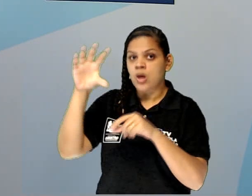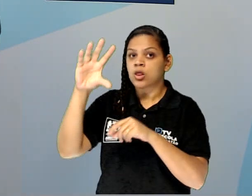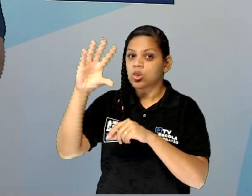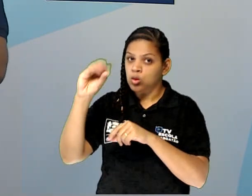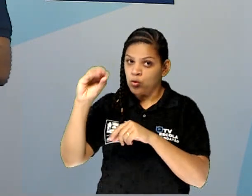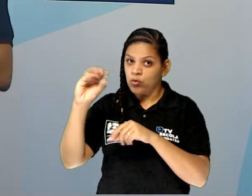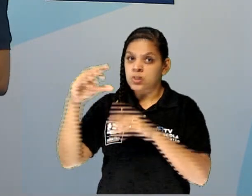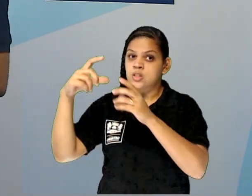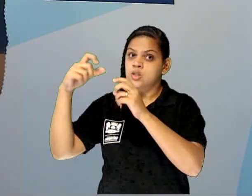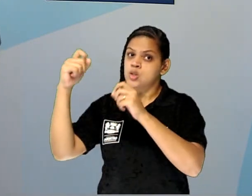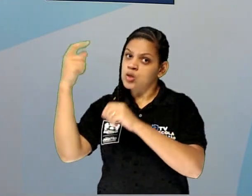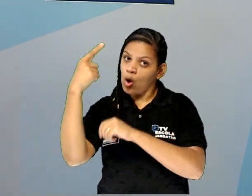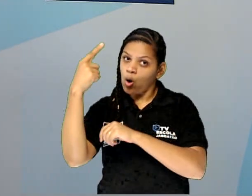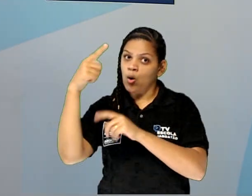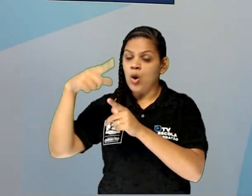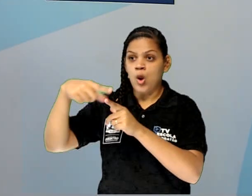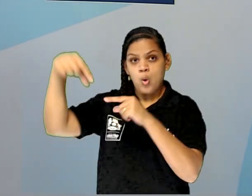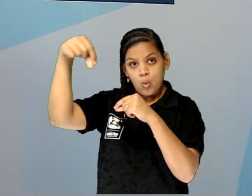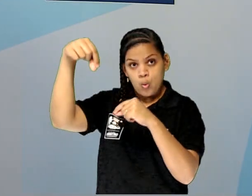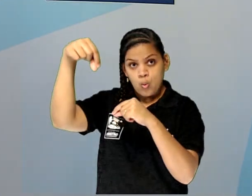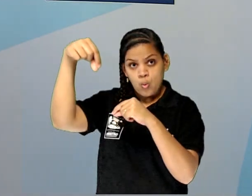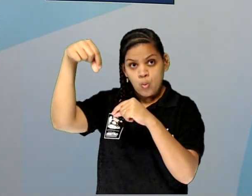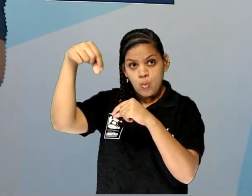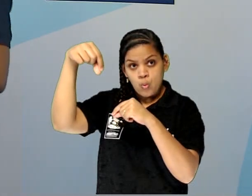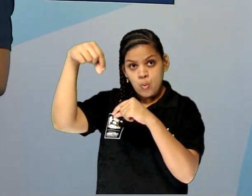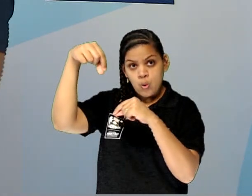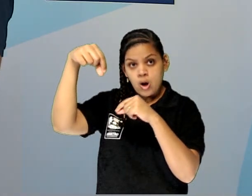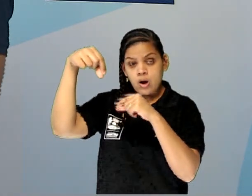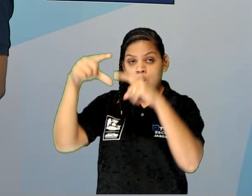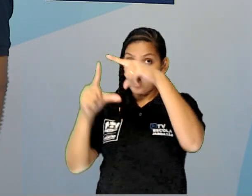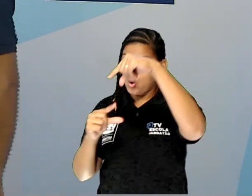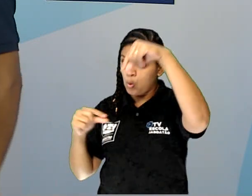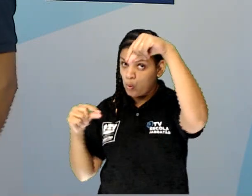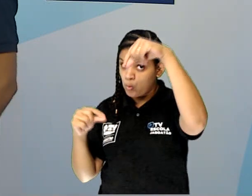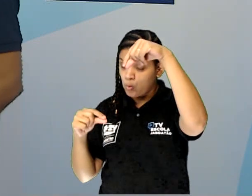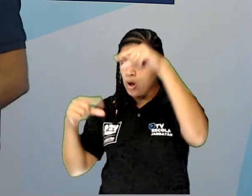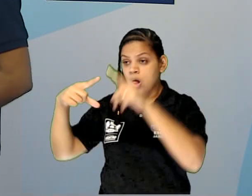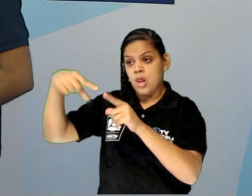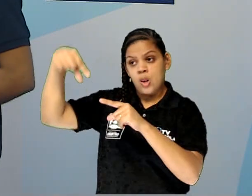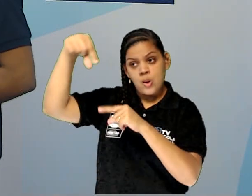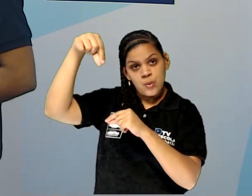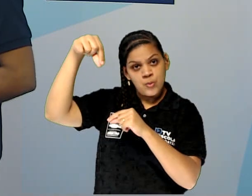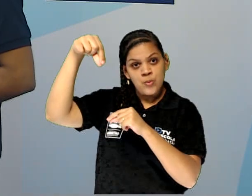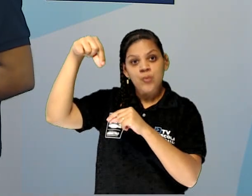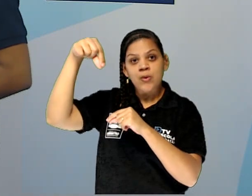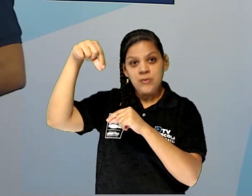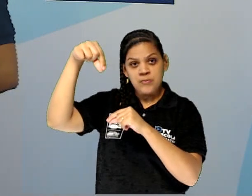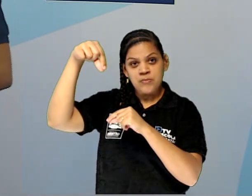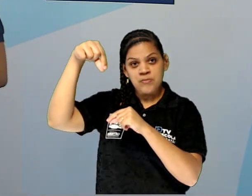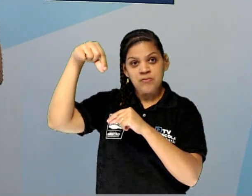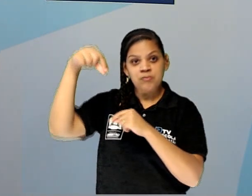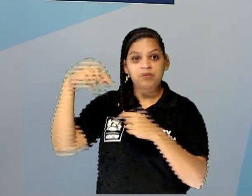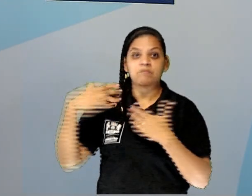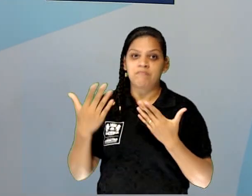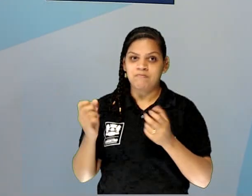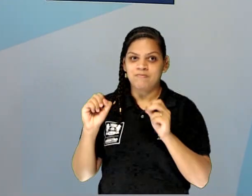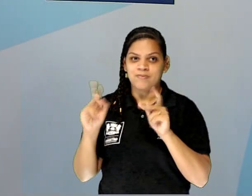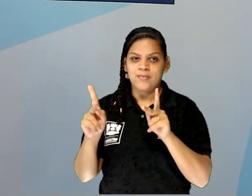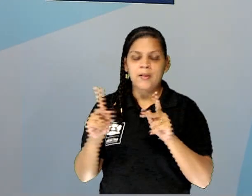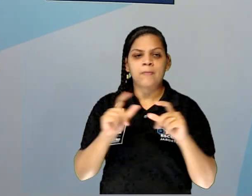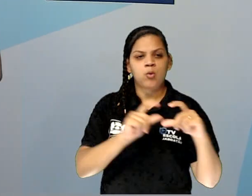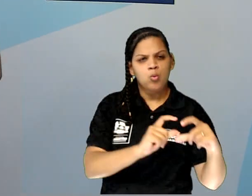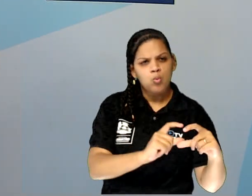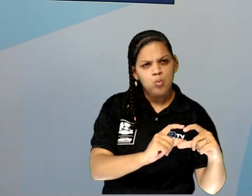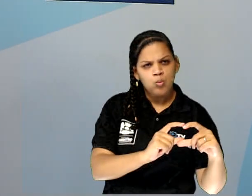lua. Só que observa, tá? Que é a segunda lua, para cá. Então, você vai e coloca lá. Ok. Depois, um